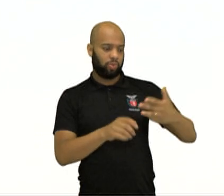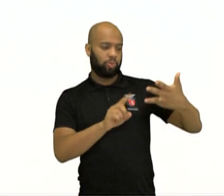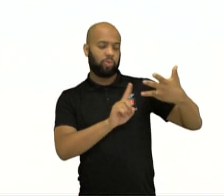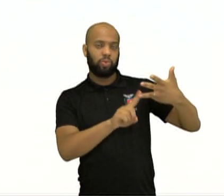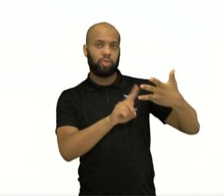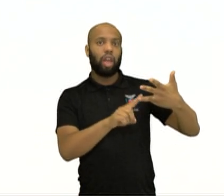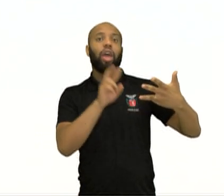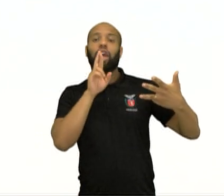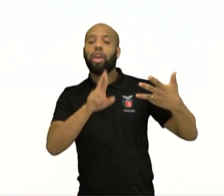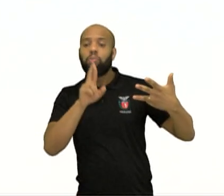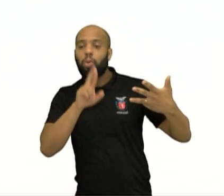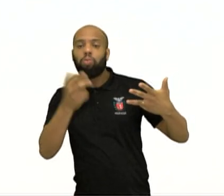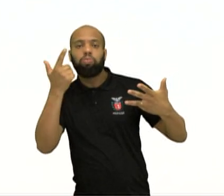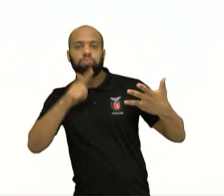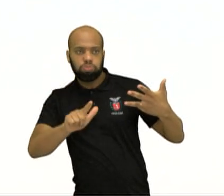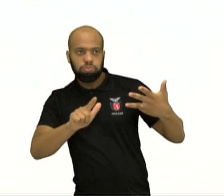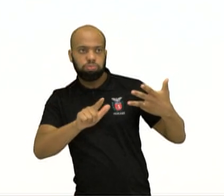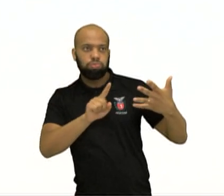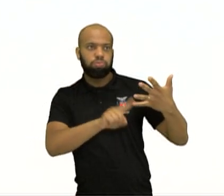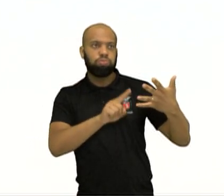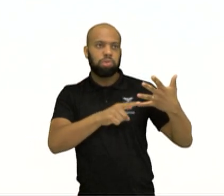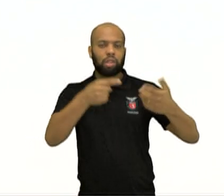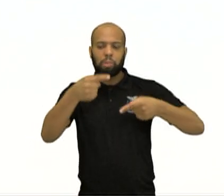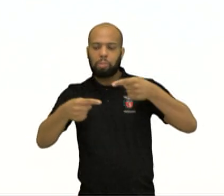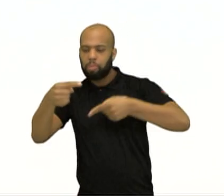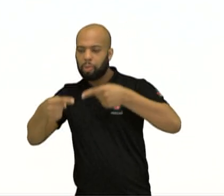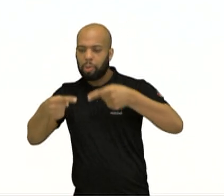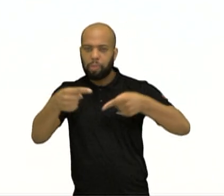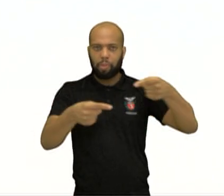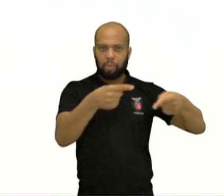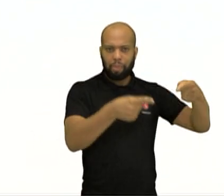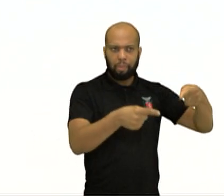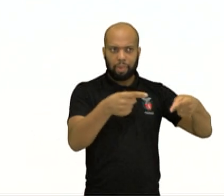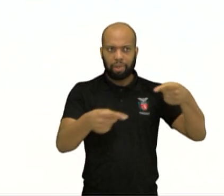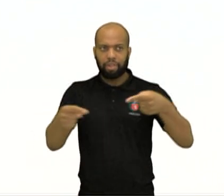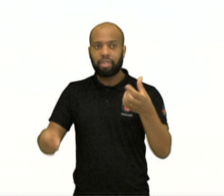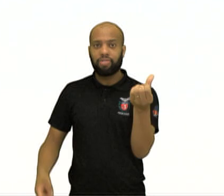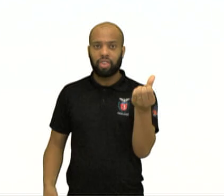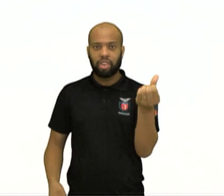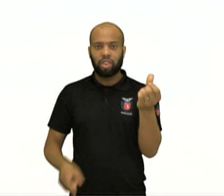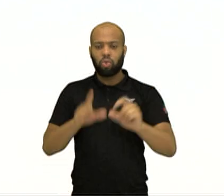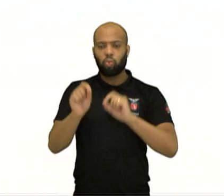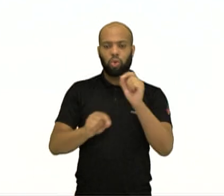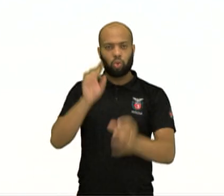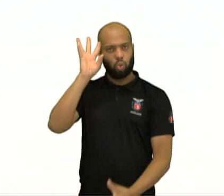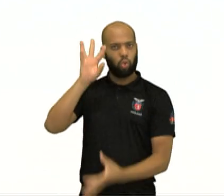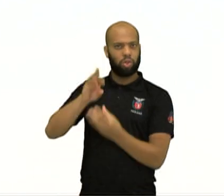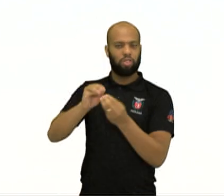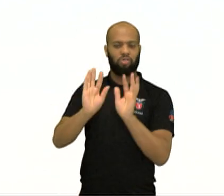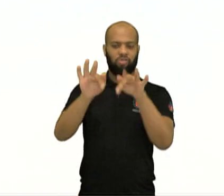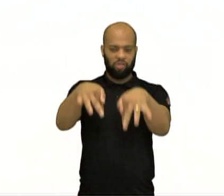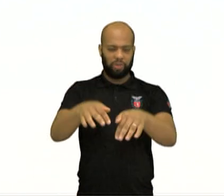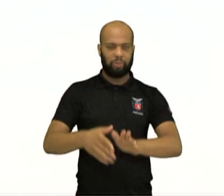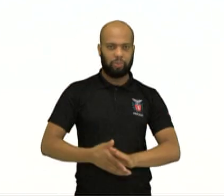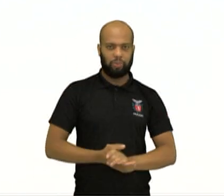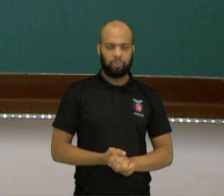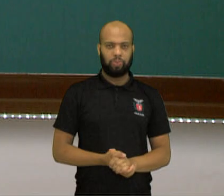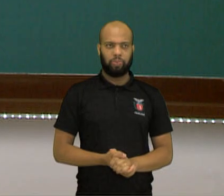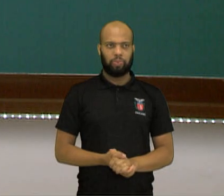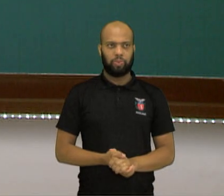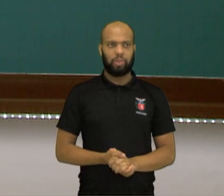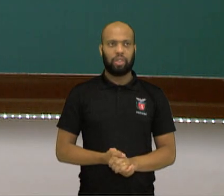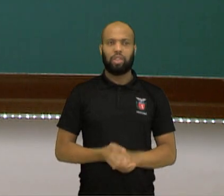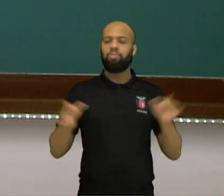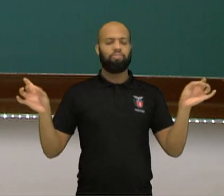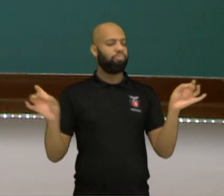Os resultados, a discussão desses resultados e as considerações finais. E aí